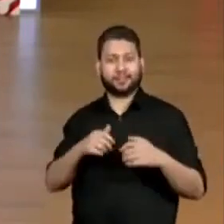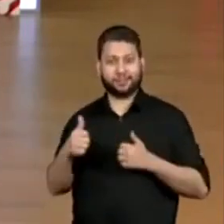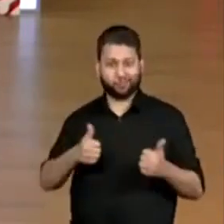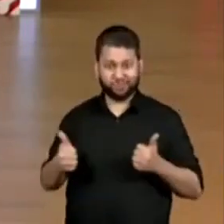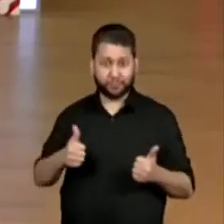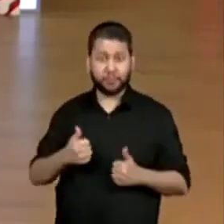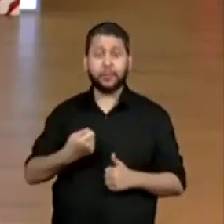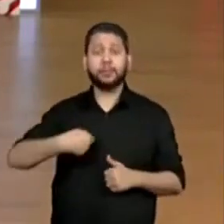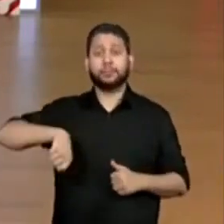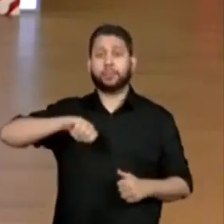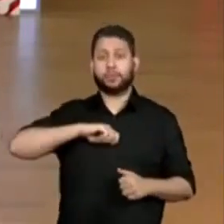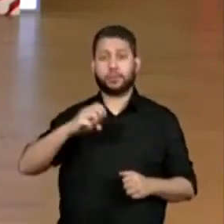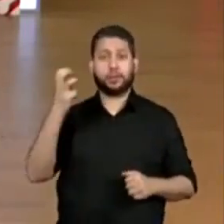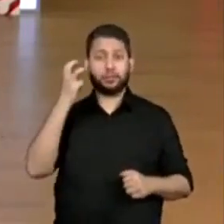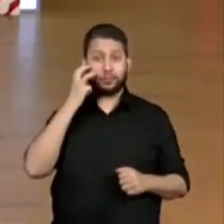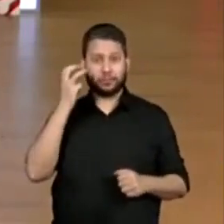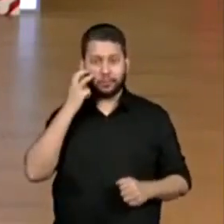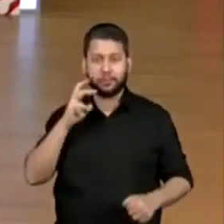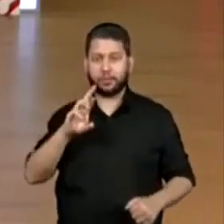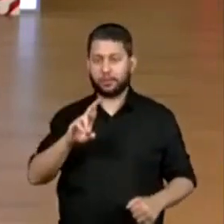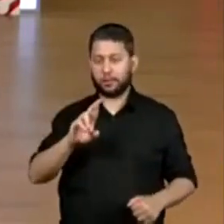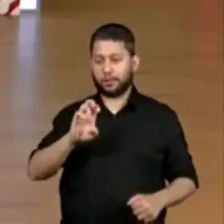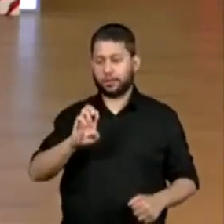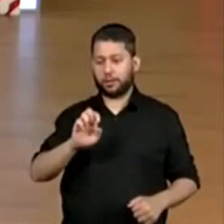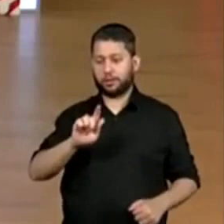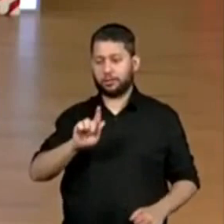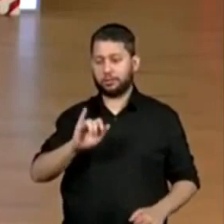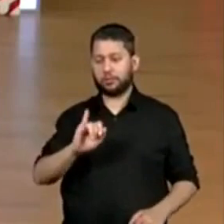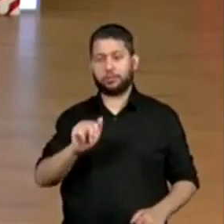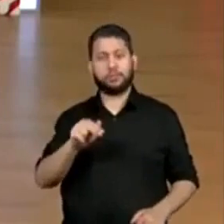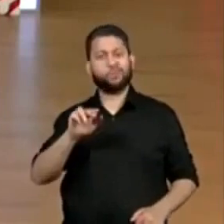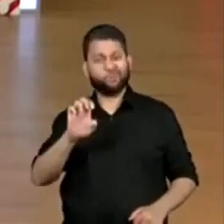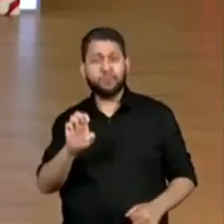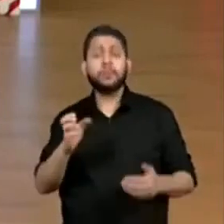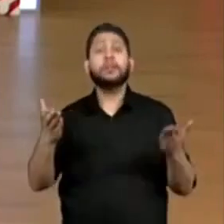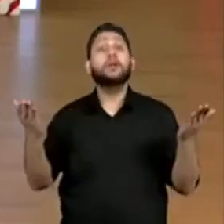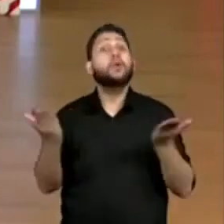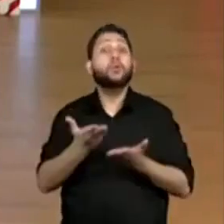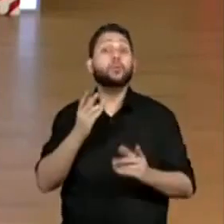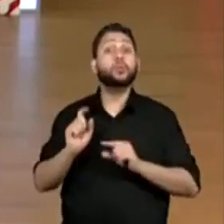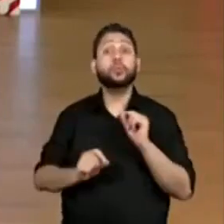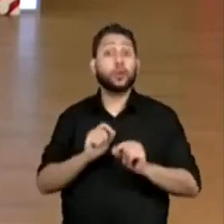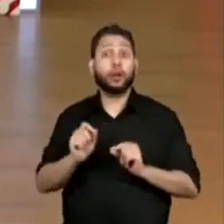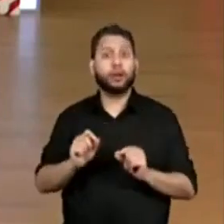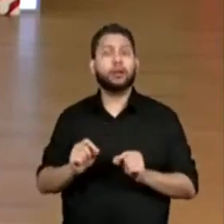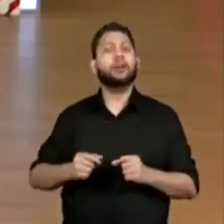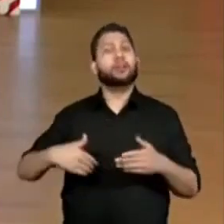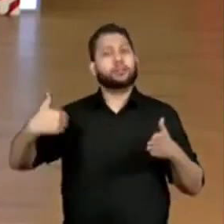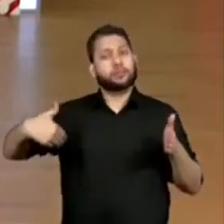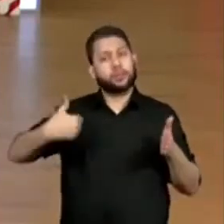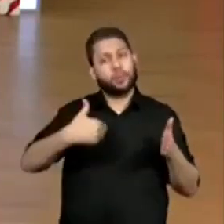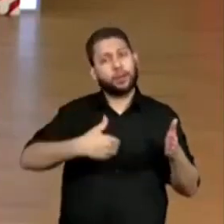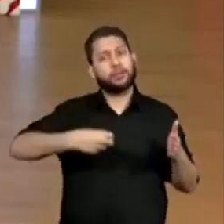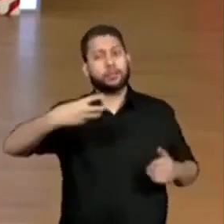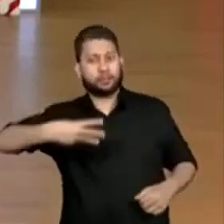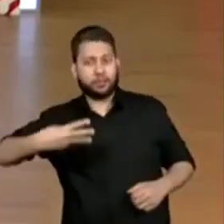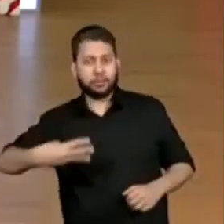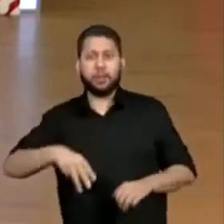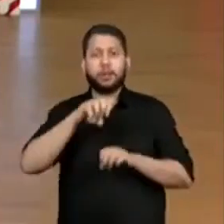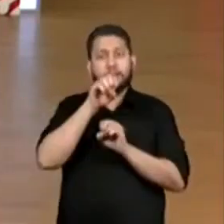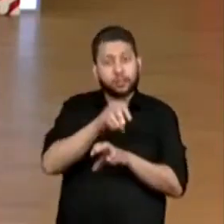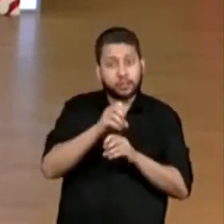eu sou professora Regiane Oliveira E hoje nós vamos continuar são a terceira sequência